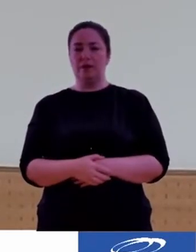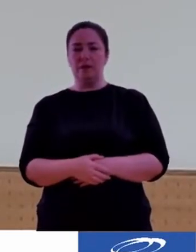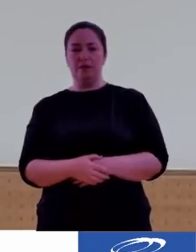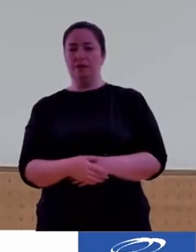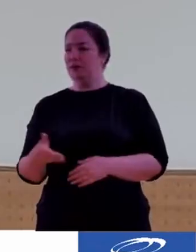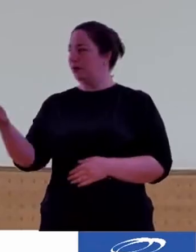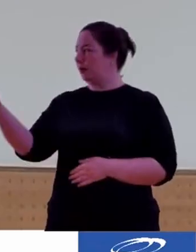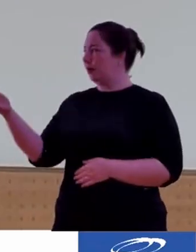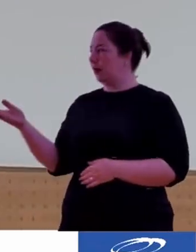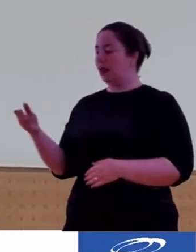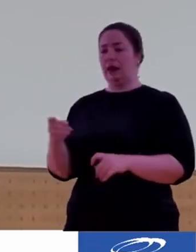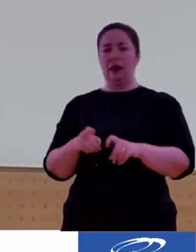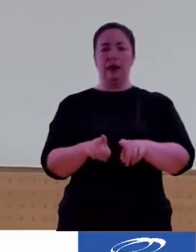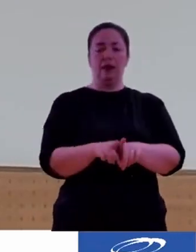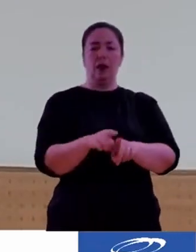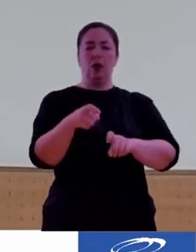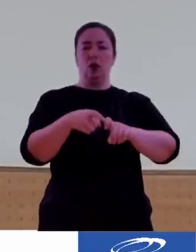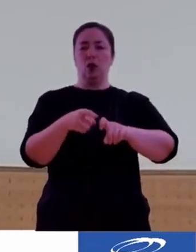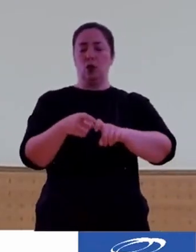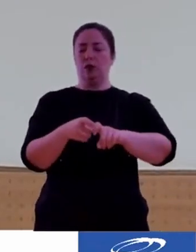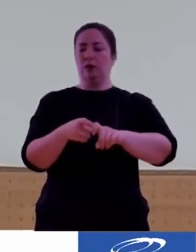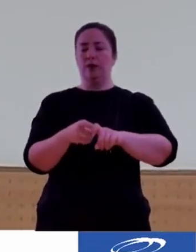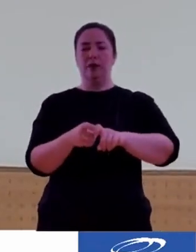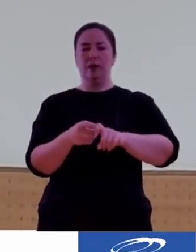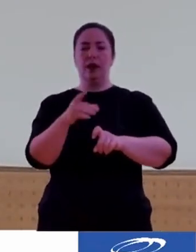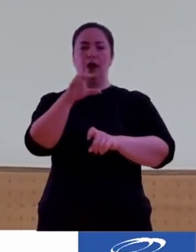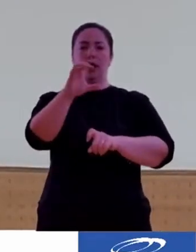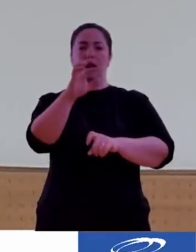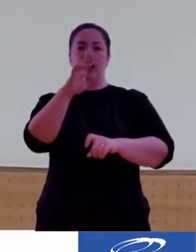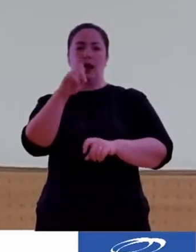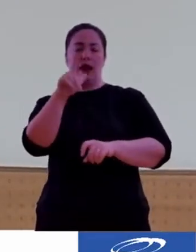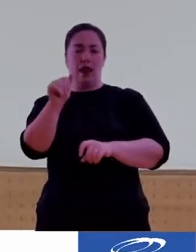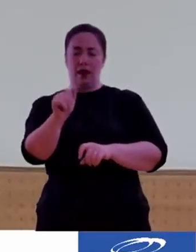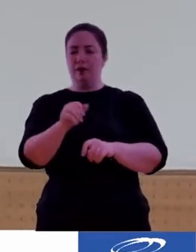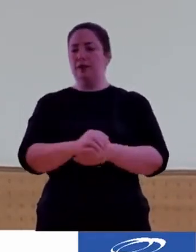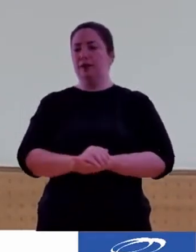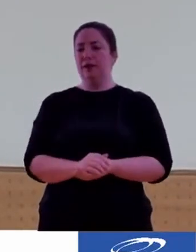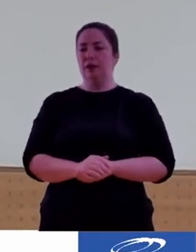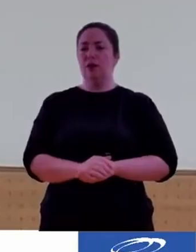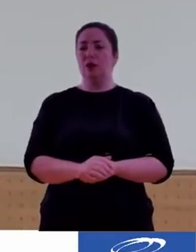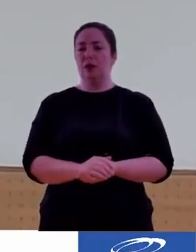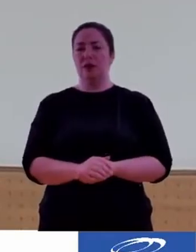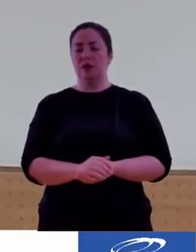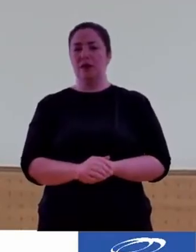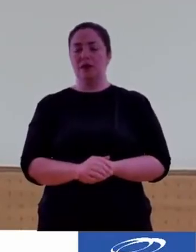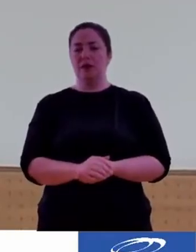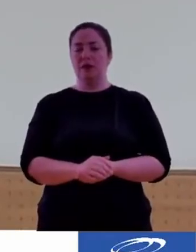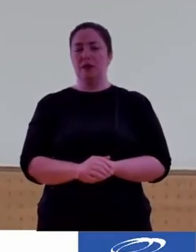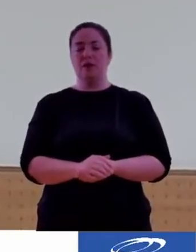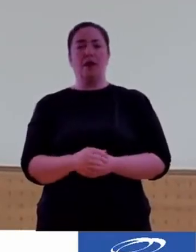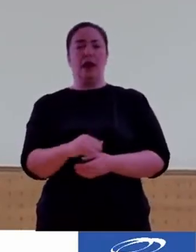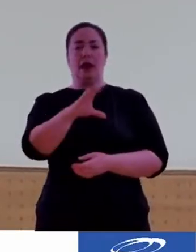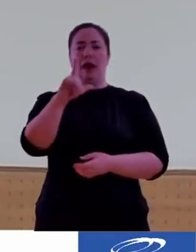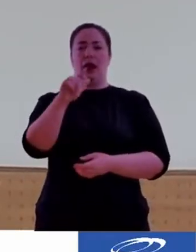Regina Oliveira de Moura Ronchini, presidente da Sociedade de Infectologia do Estado do Rio de Janeiro, também falará online. Dr. Cláudio Feitosa